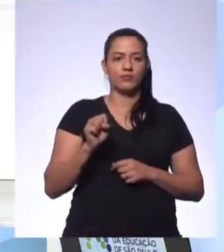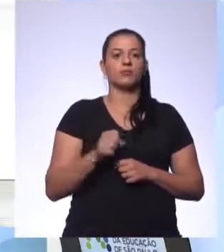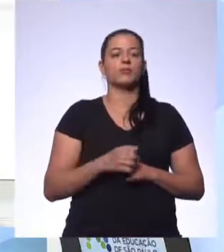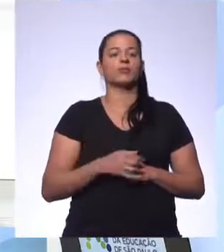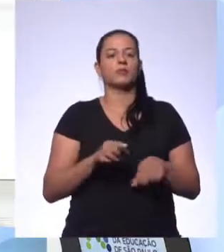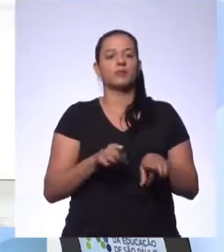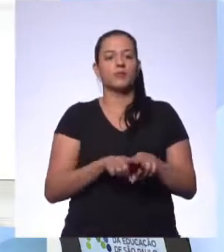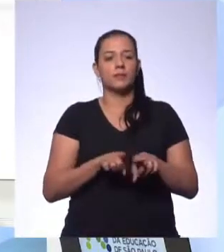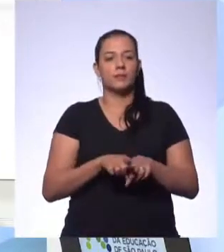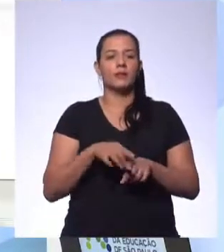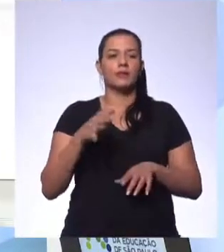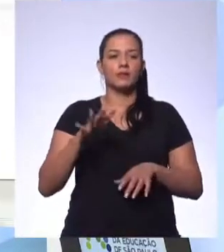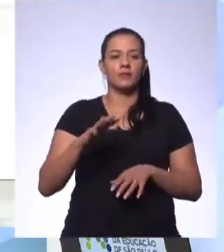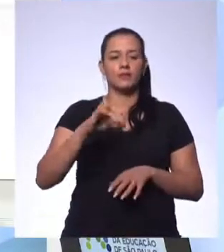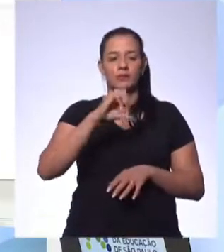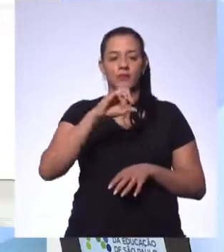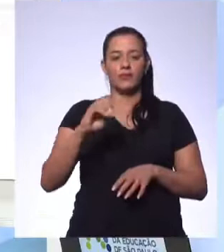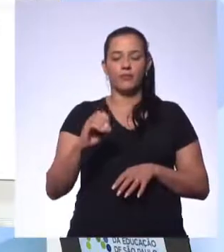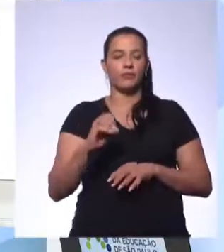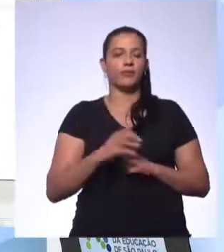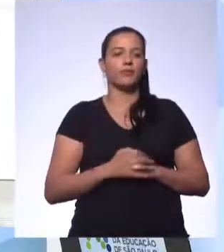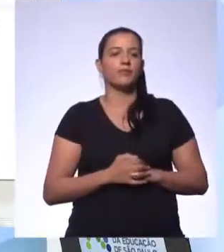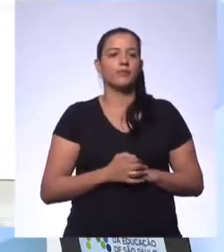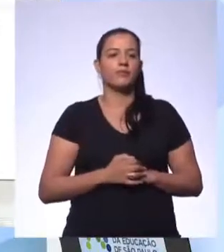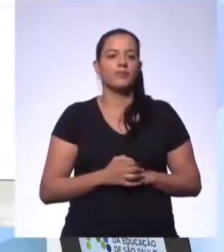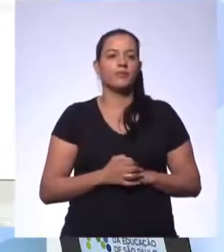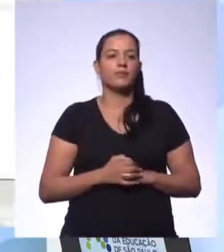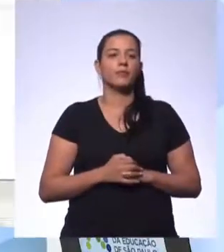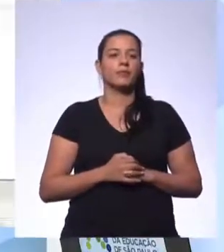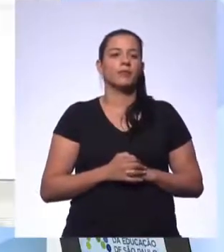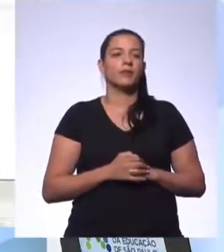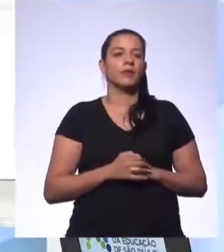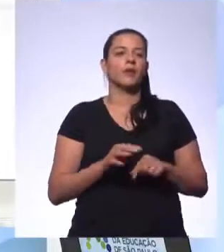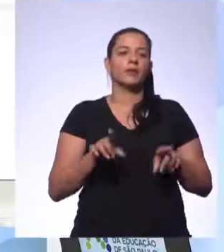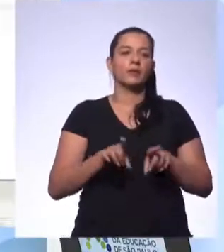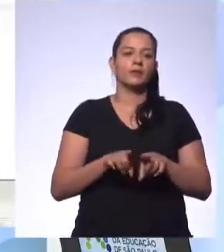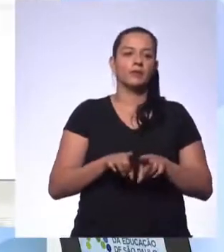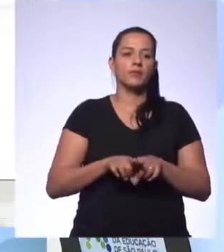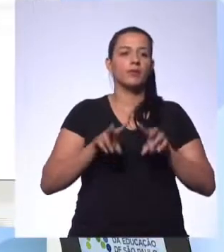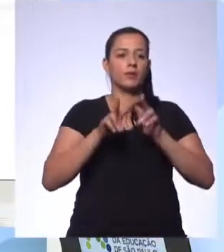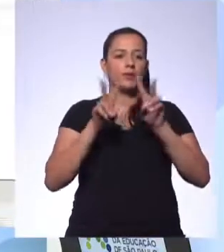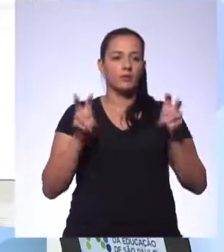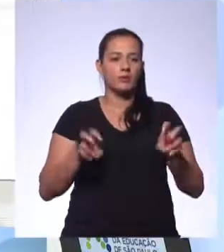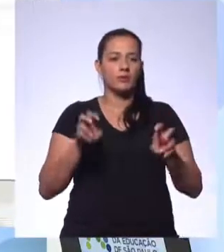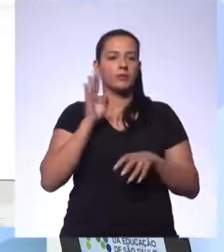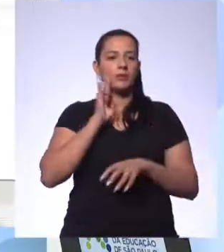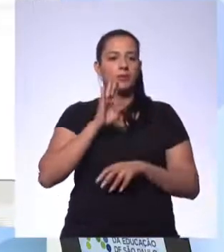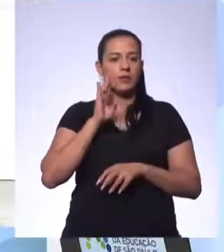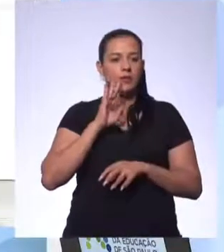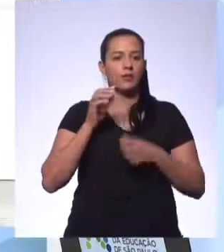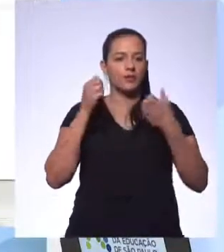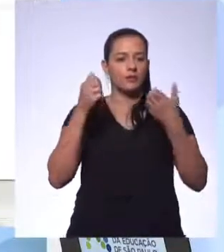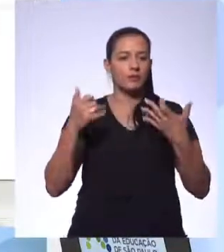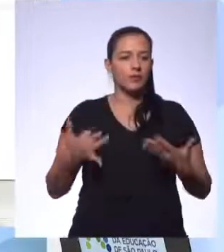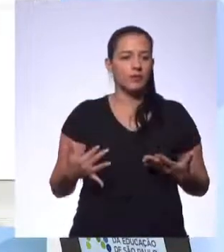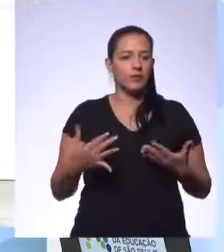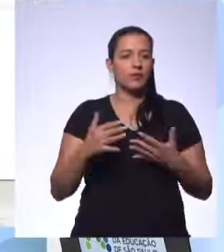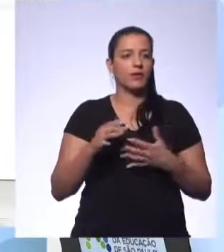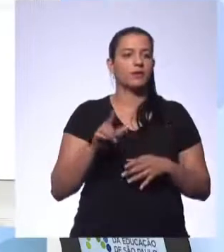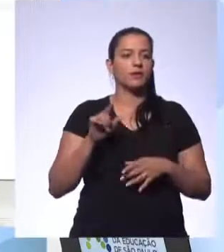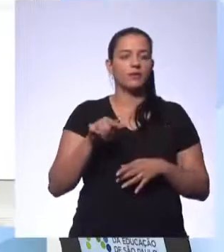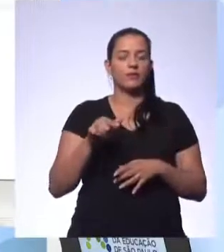jovem, na década de 90, né? Então, também, né, é um tema interessante, né? Falar um pouquinho, né? Até